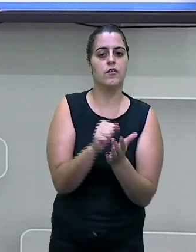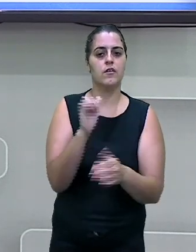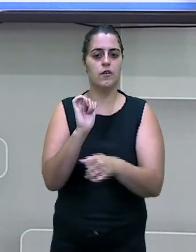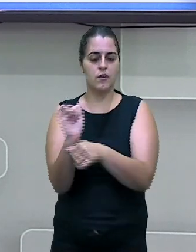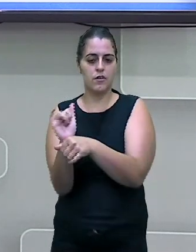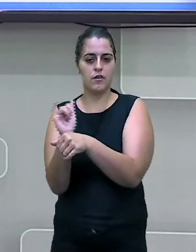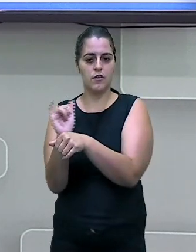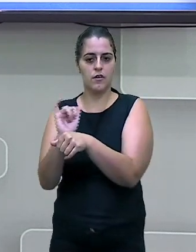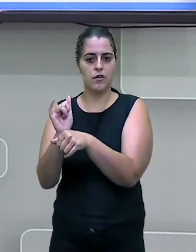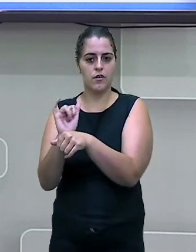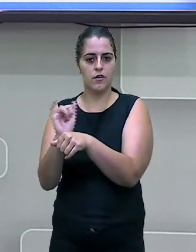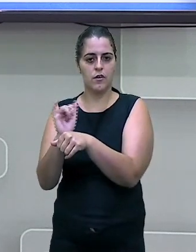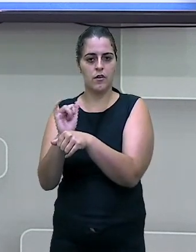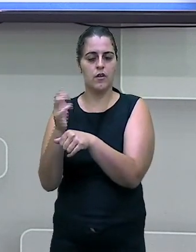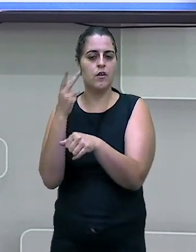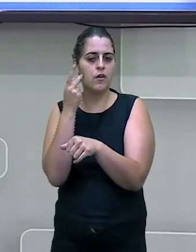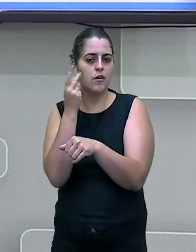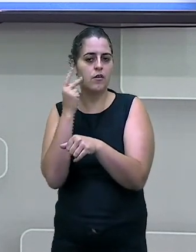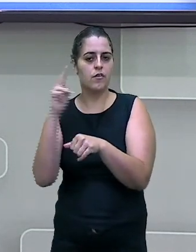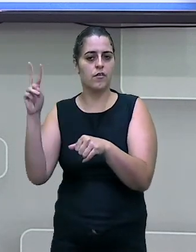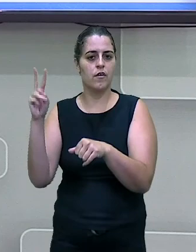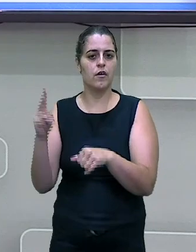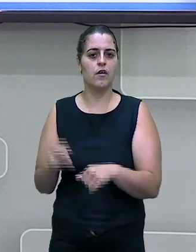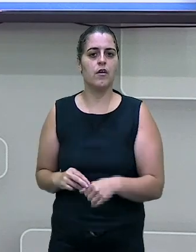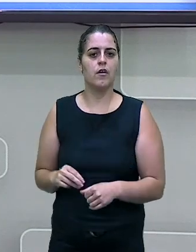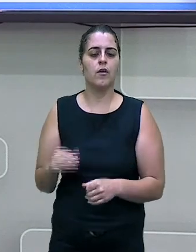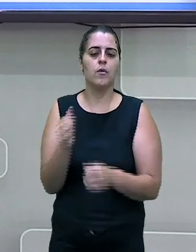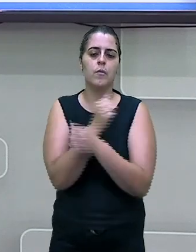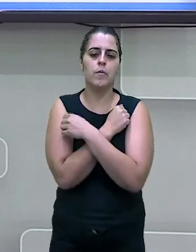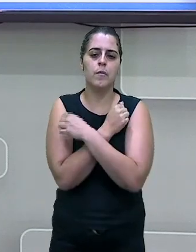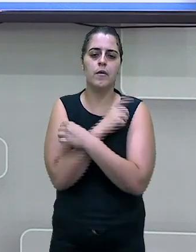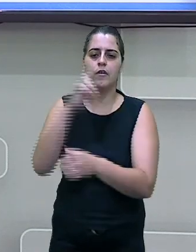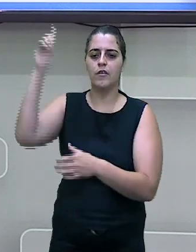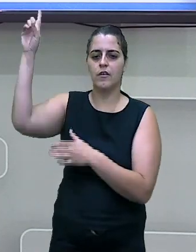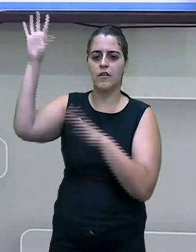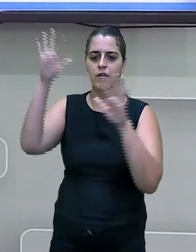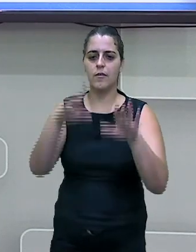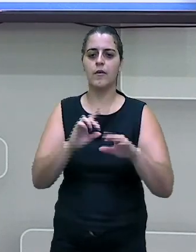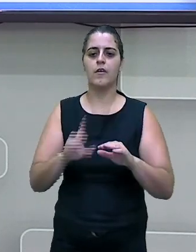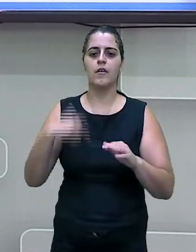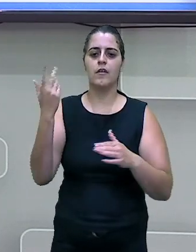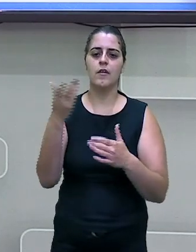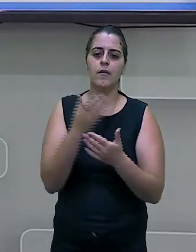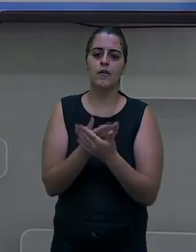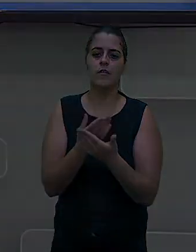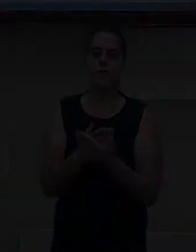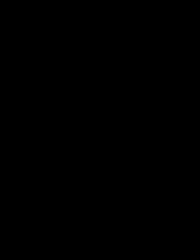nosso canal do YouTube SMED-GV. Um abraço e até a próxima aula.